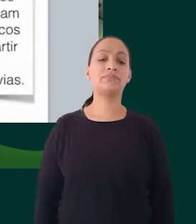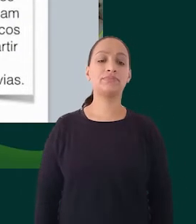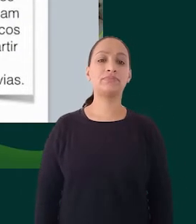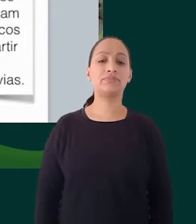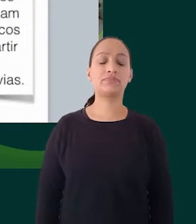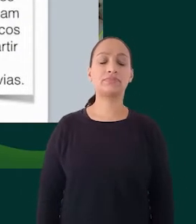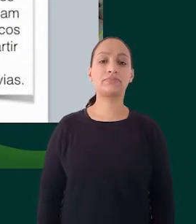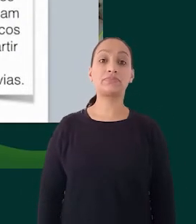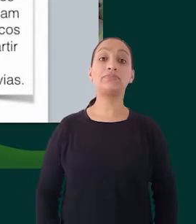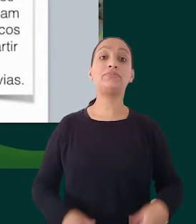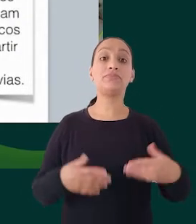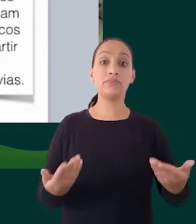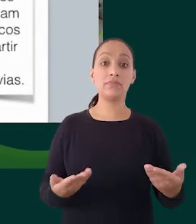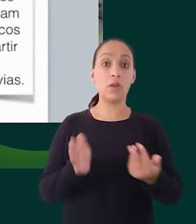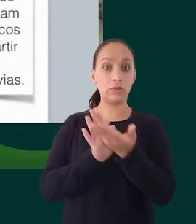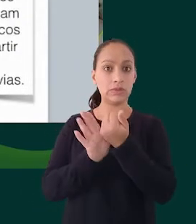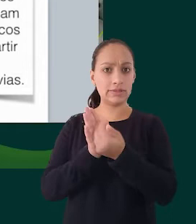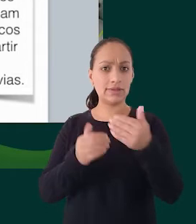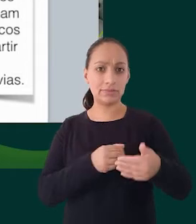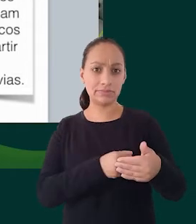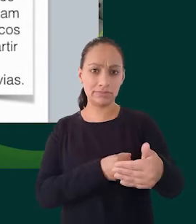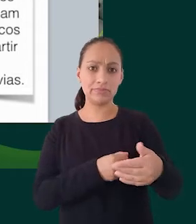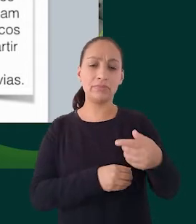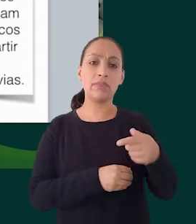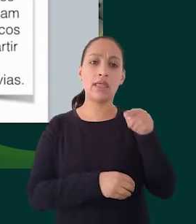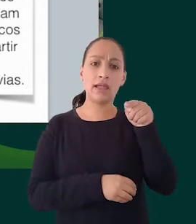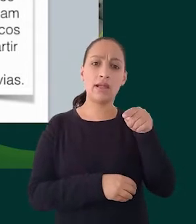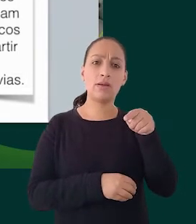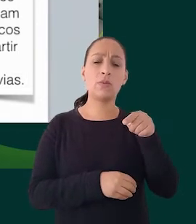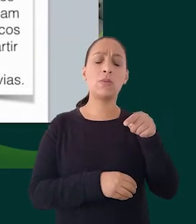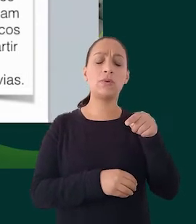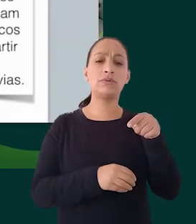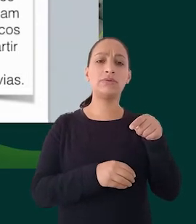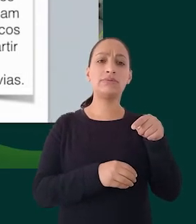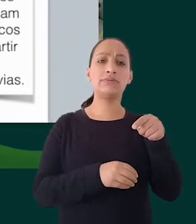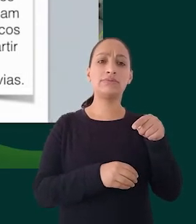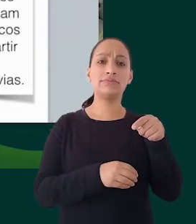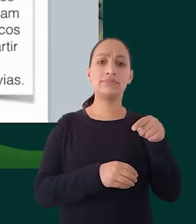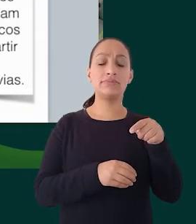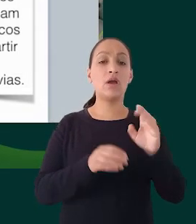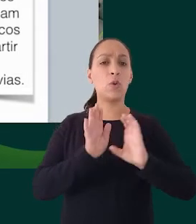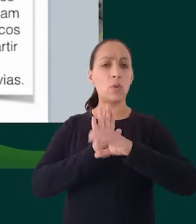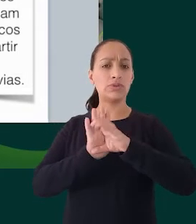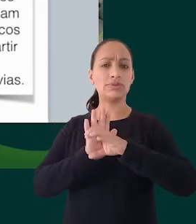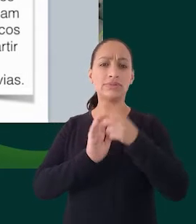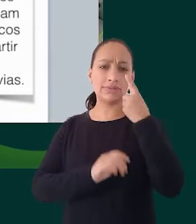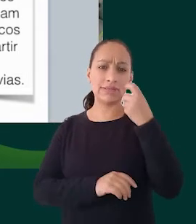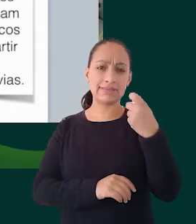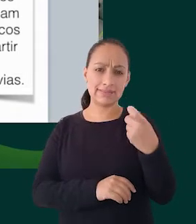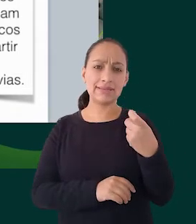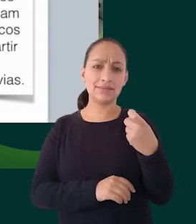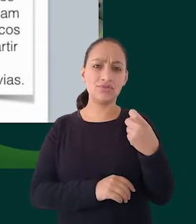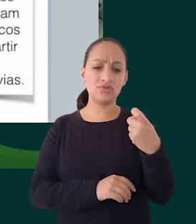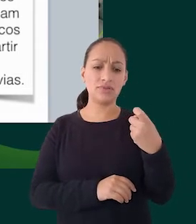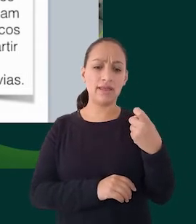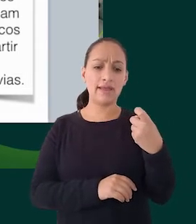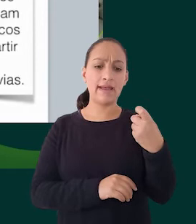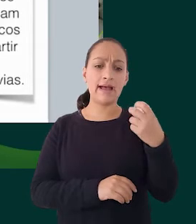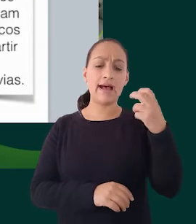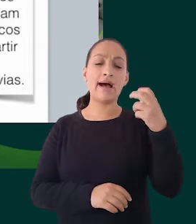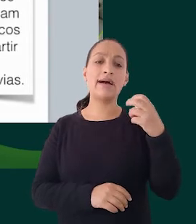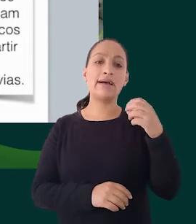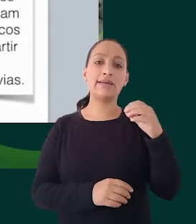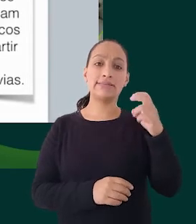então, a partir daquele desenho ali, inteligência artificial, um conceito interessante aqui do John McTertis, é a ciência e a engenharia de